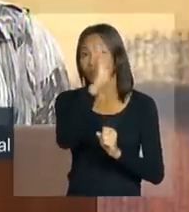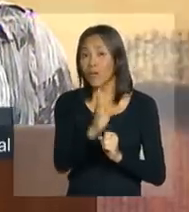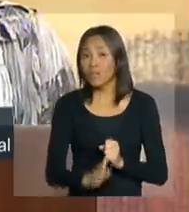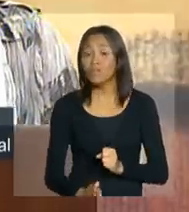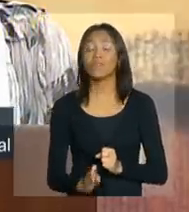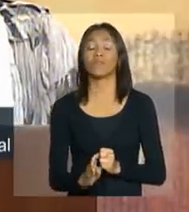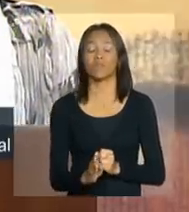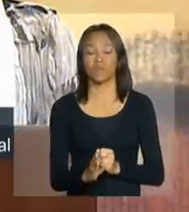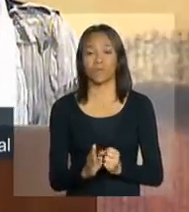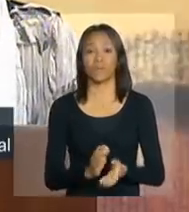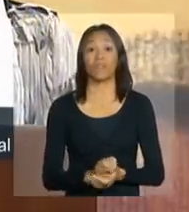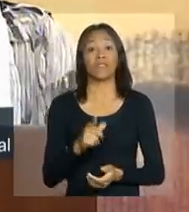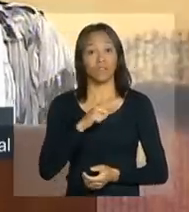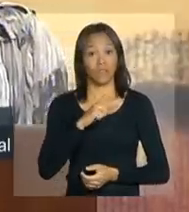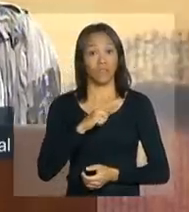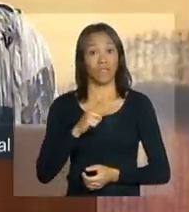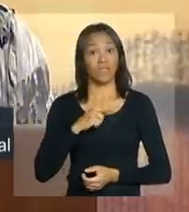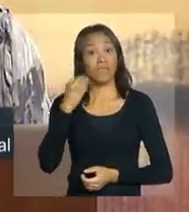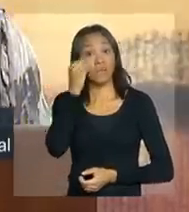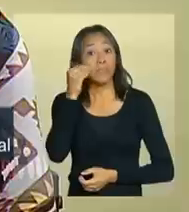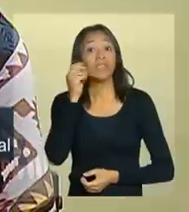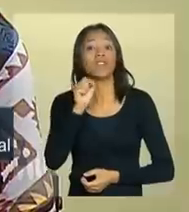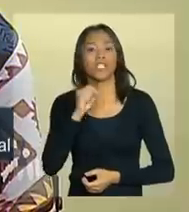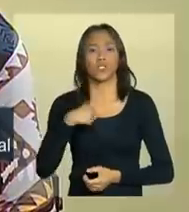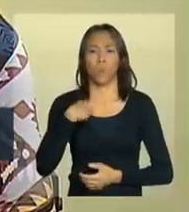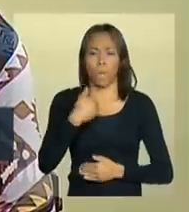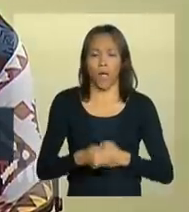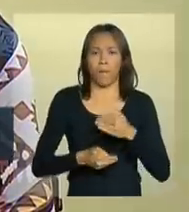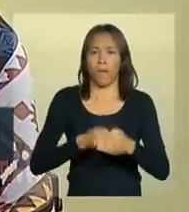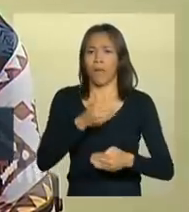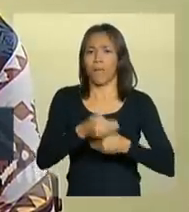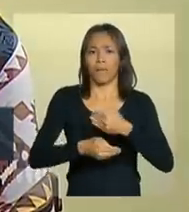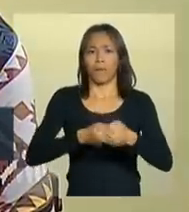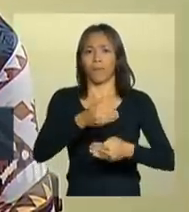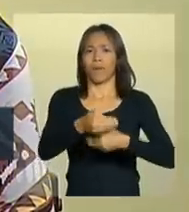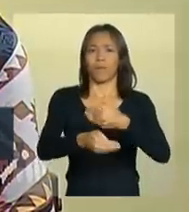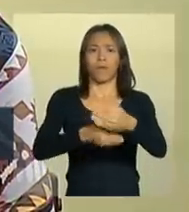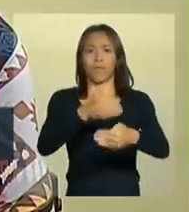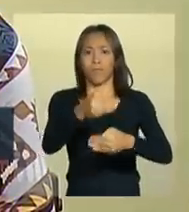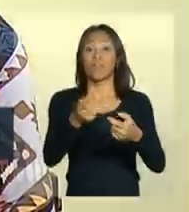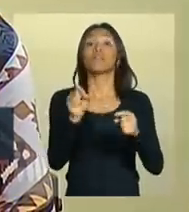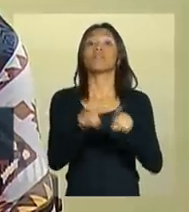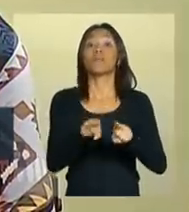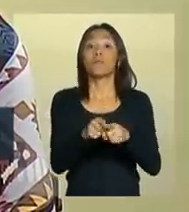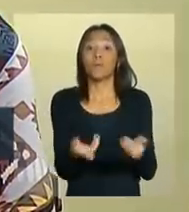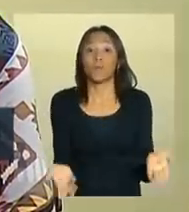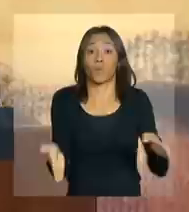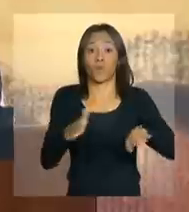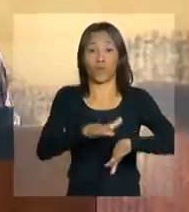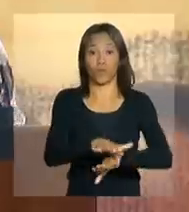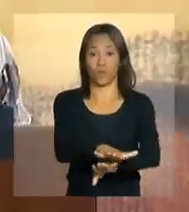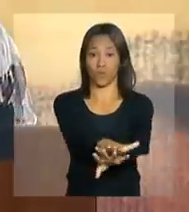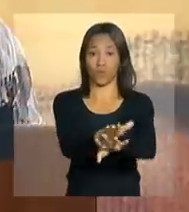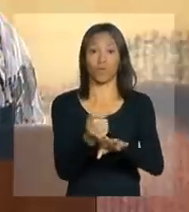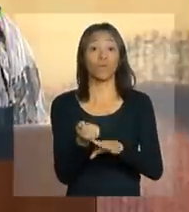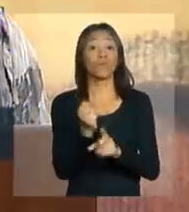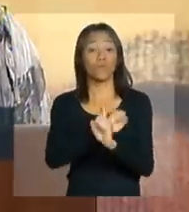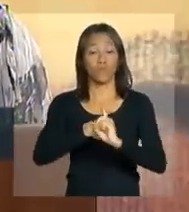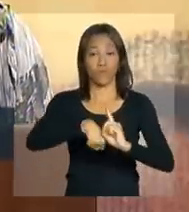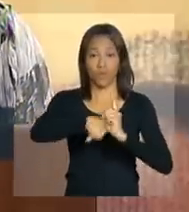experimentando um processo inusitado de desenvolvimento com inclusão social que